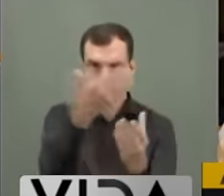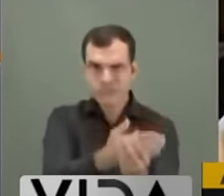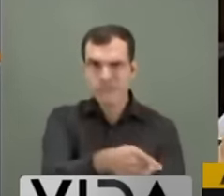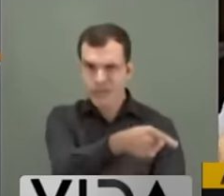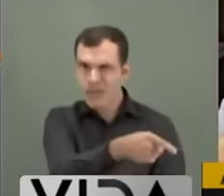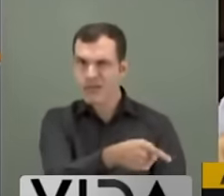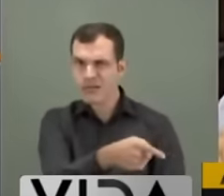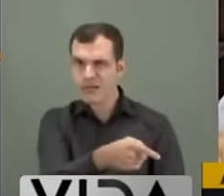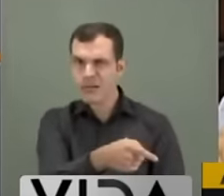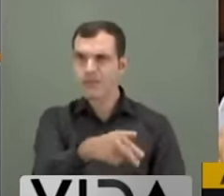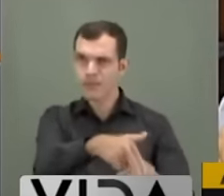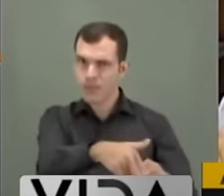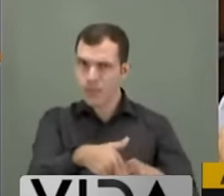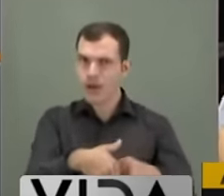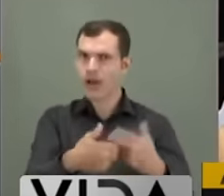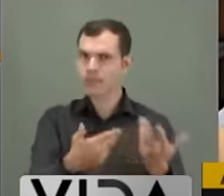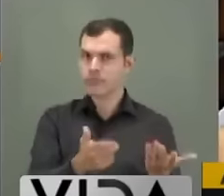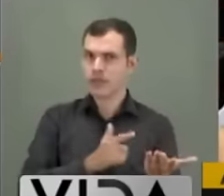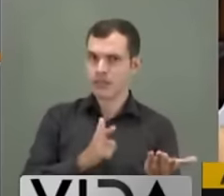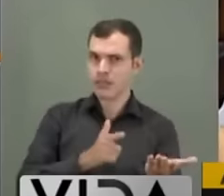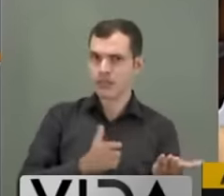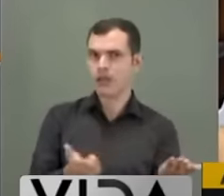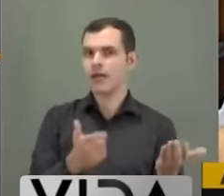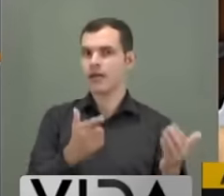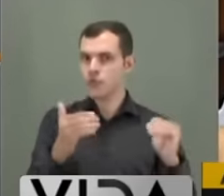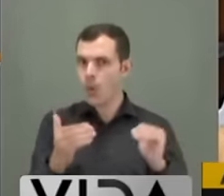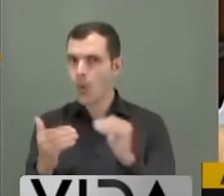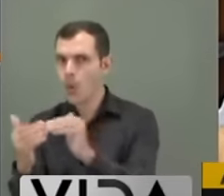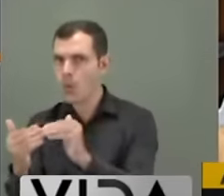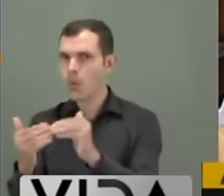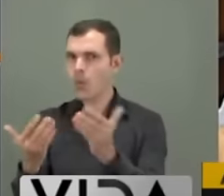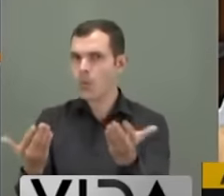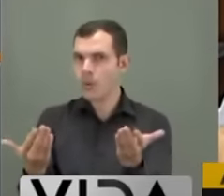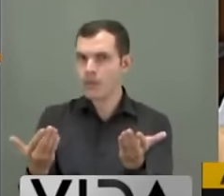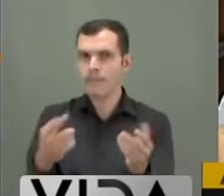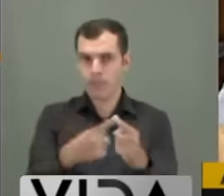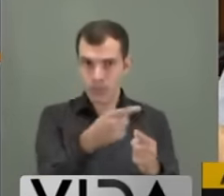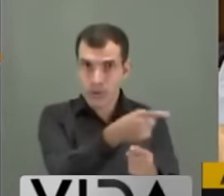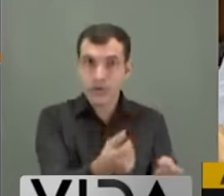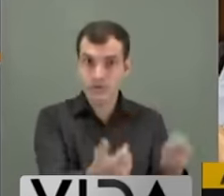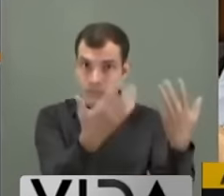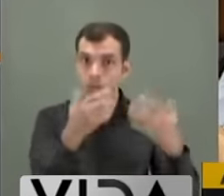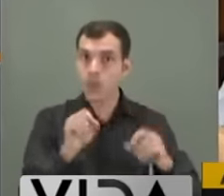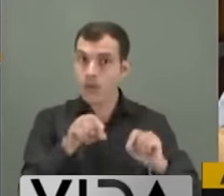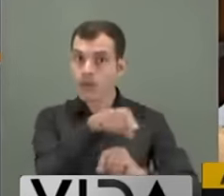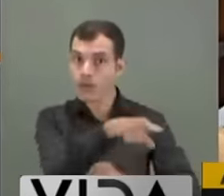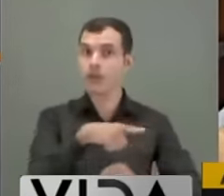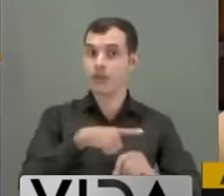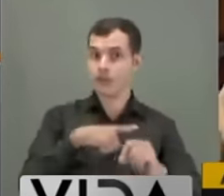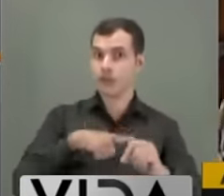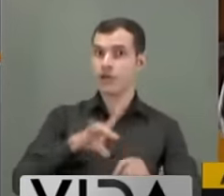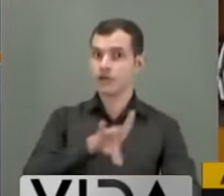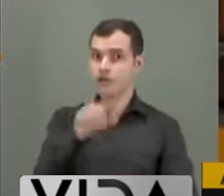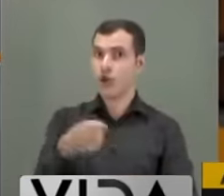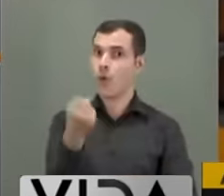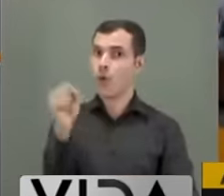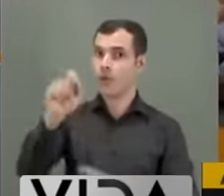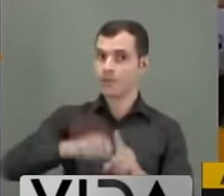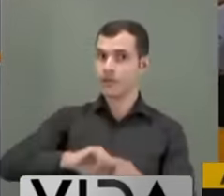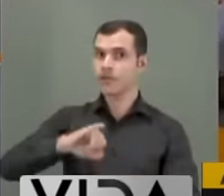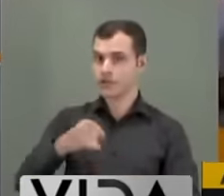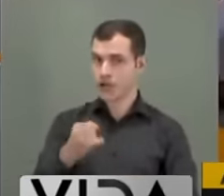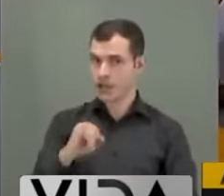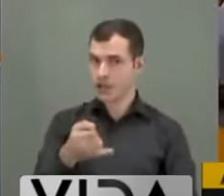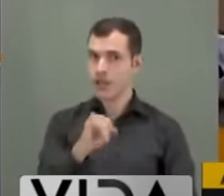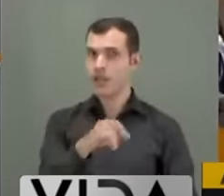razão de ter feito apologia, porque é o que você está falando aqui, ele fez apologia ao 8 de janeiro, ele fez apologia